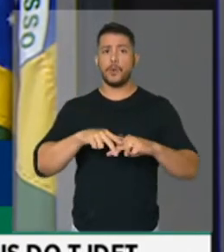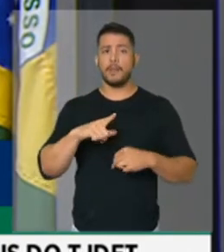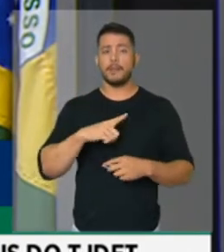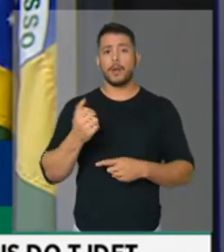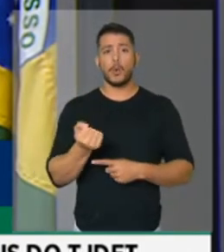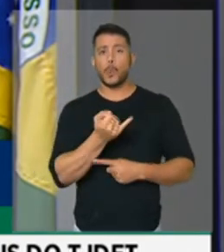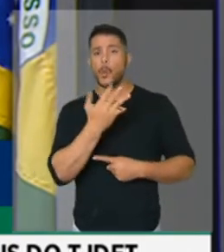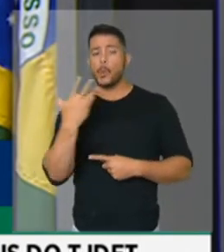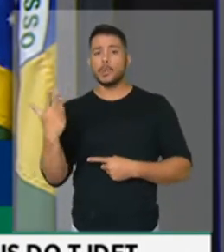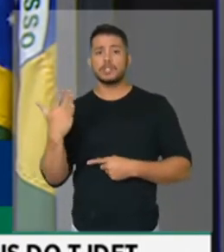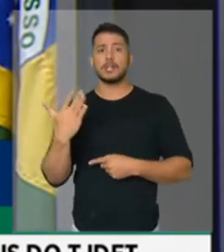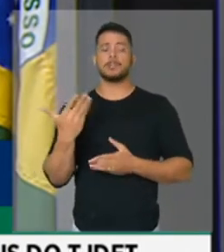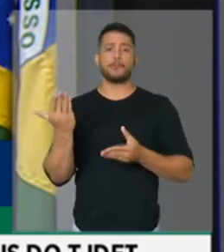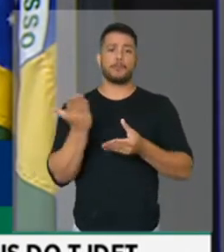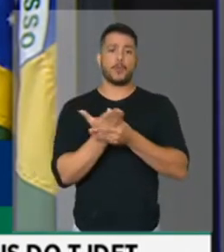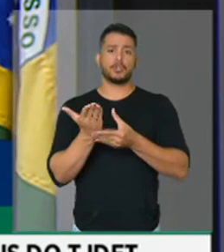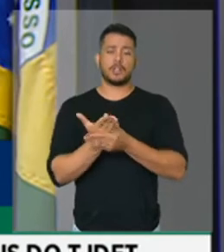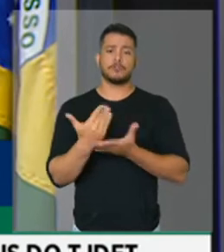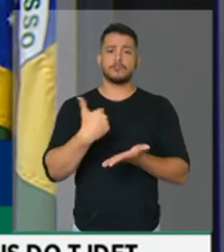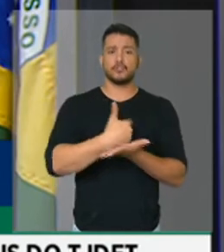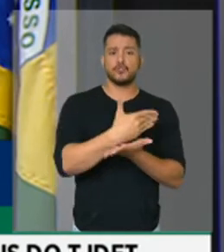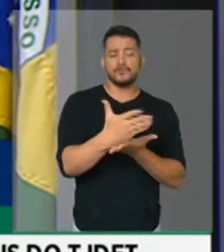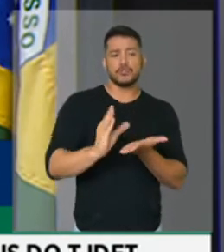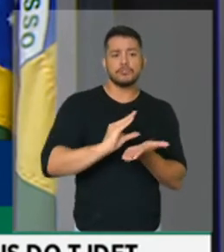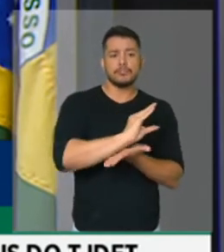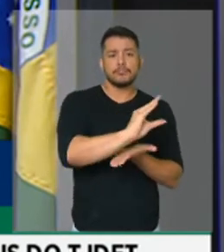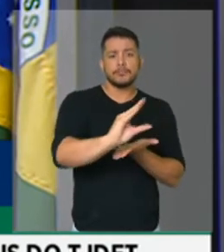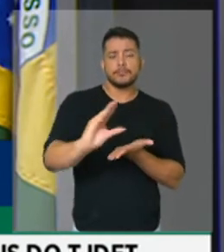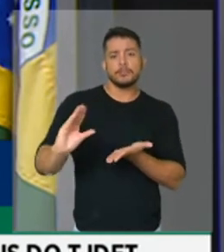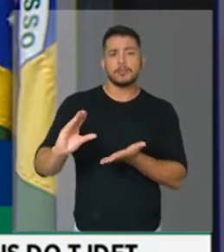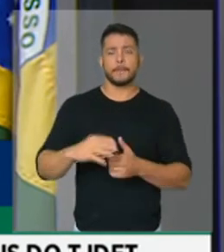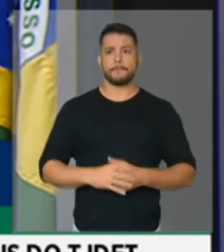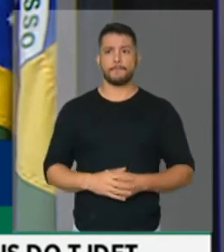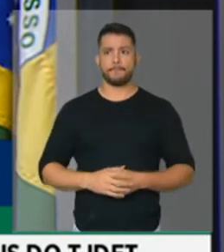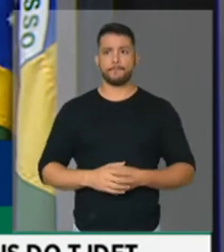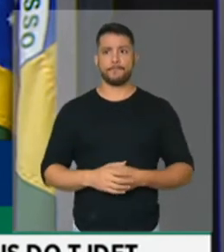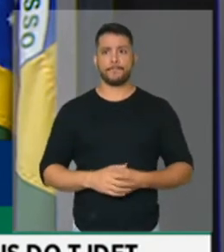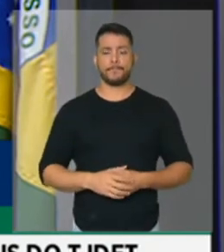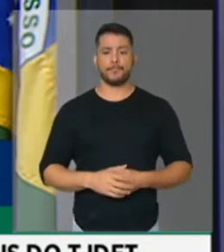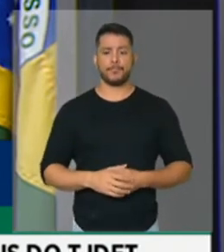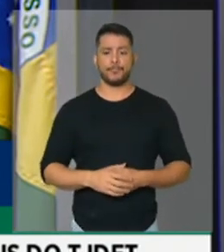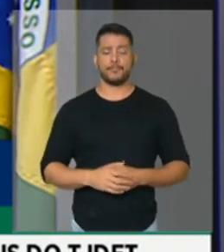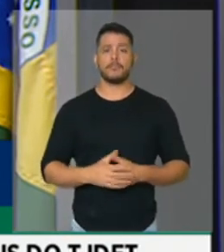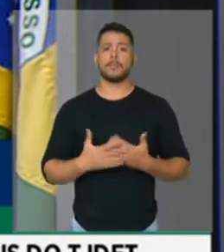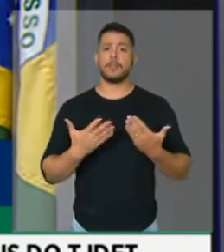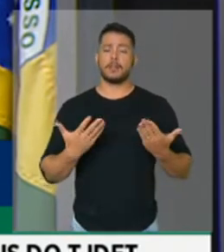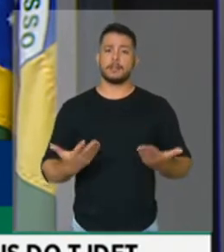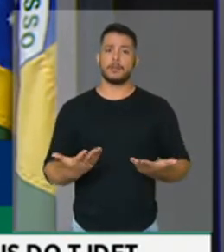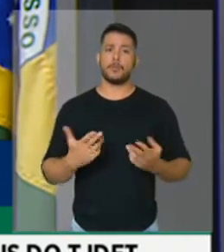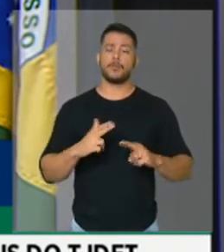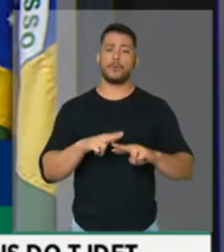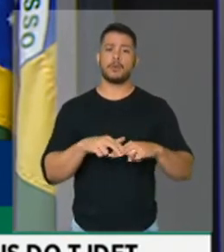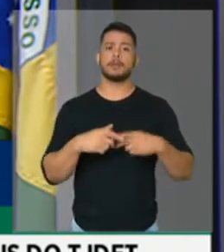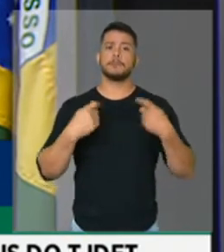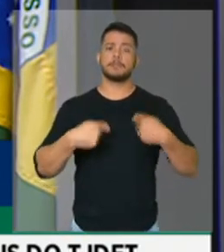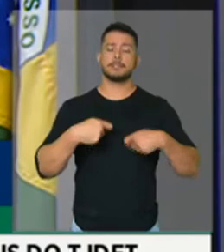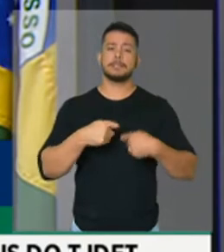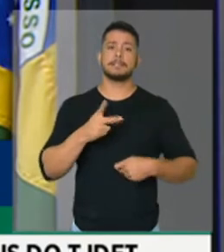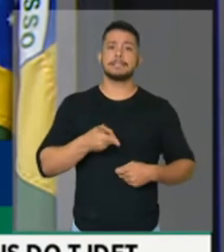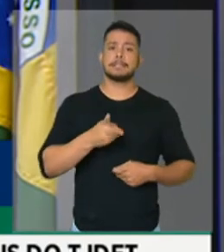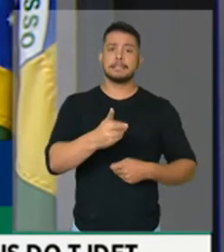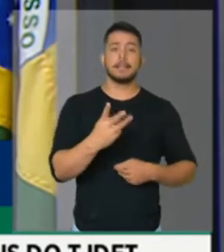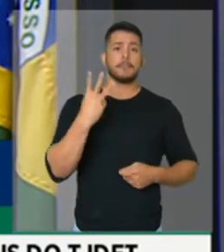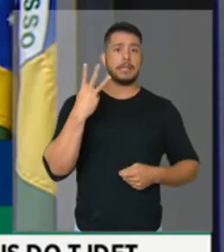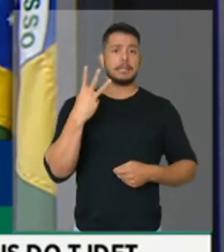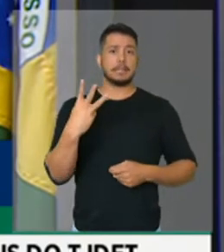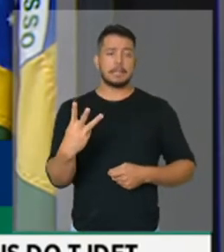membros. E ainda acrescentou que, na atualidade, como as turmas recursais devem funcionar com 3 membros, sempre há situação de